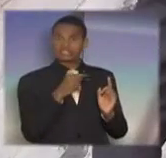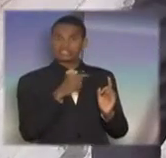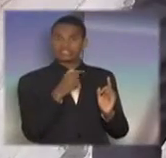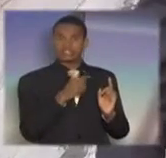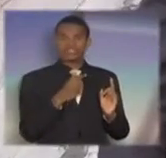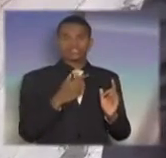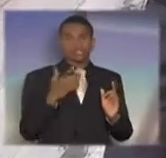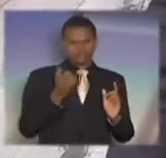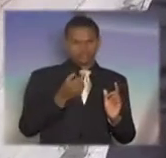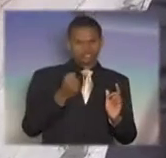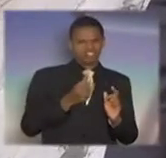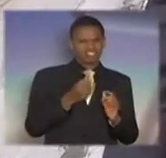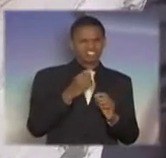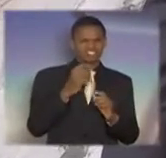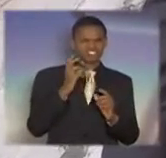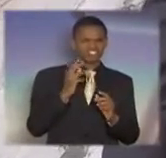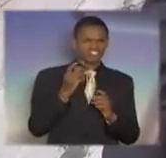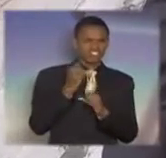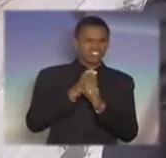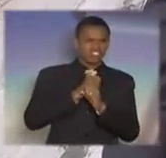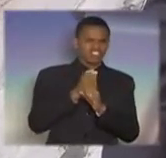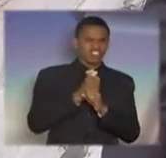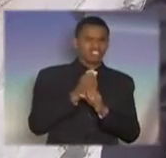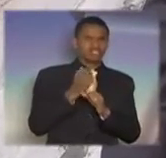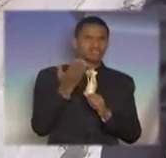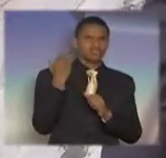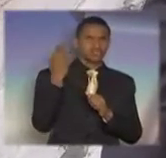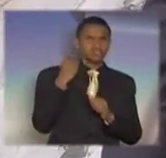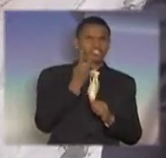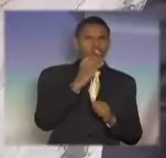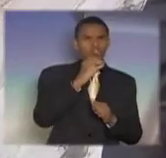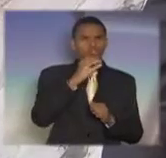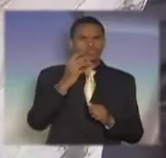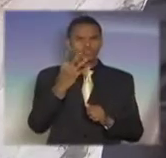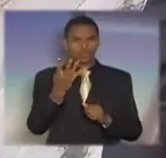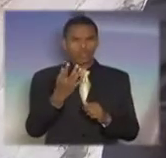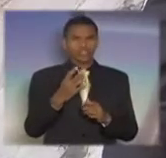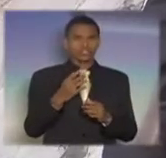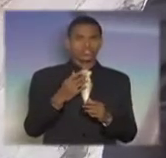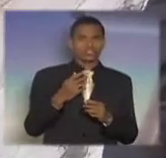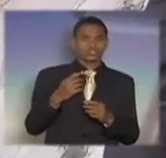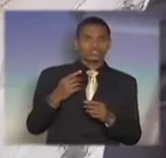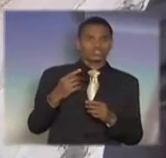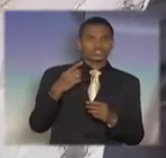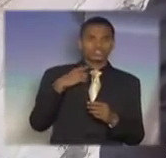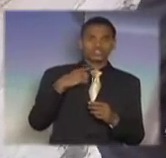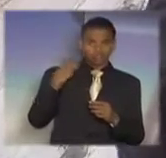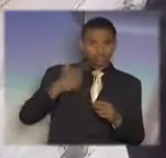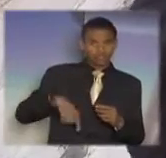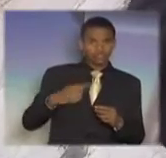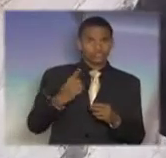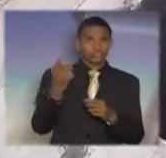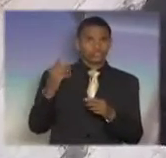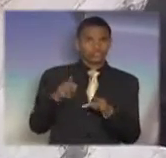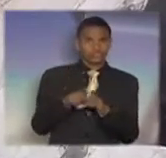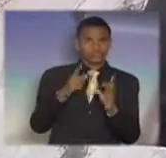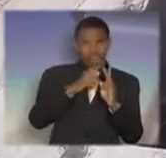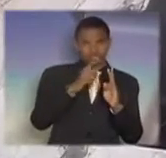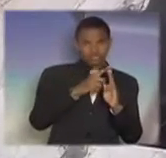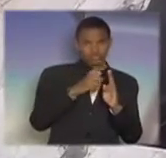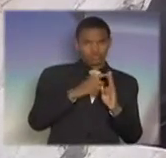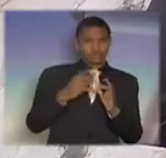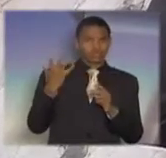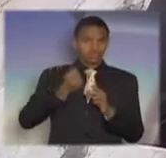aposentado desde 2004 e o soldado sanches desde 95 aposentado também estava com o veículo gol realizando uma